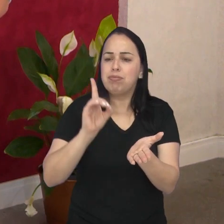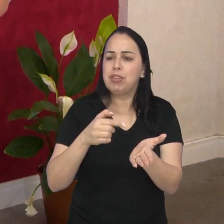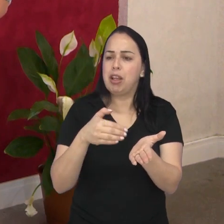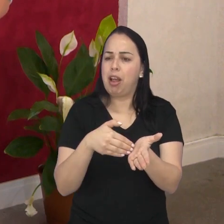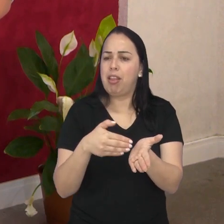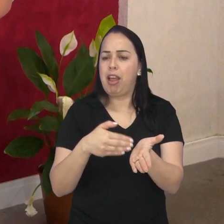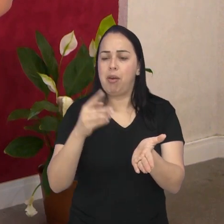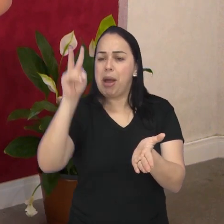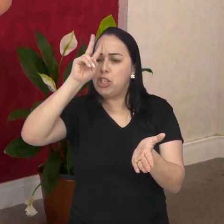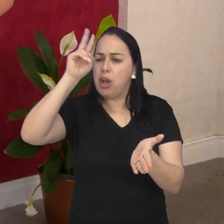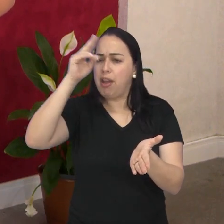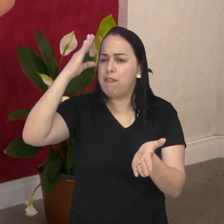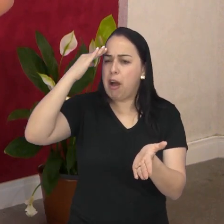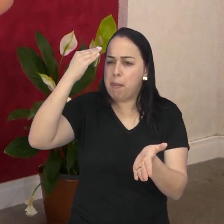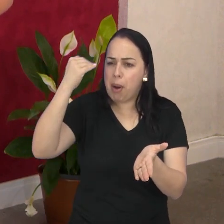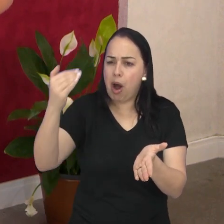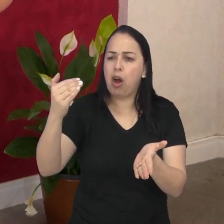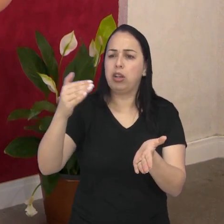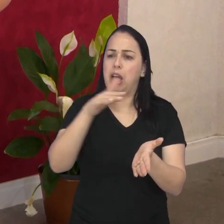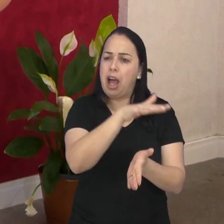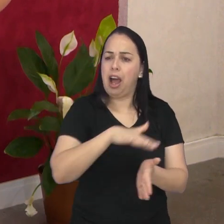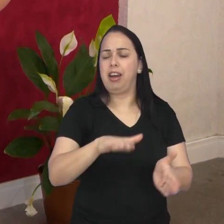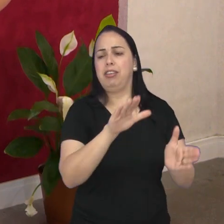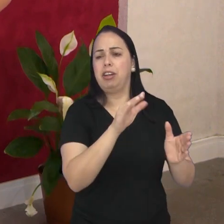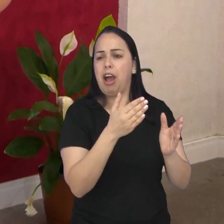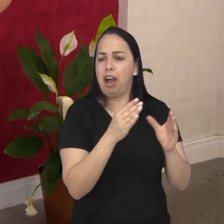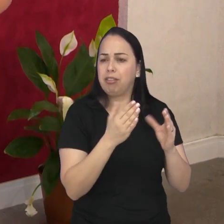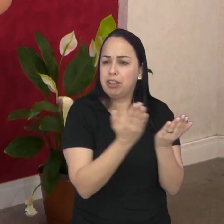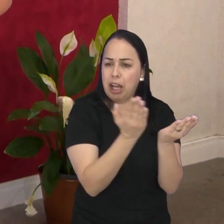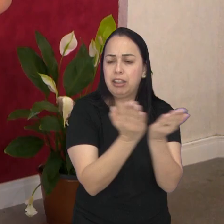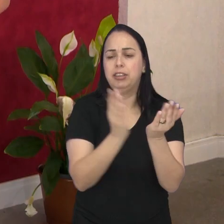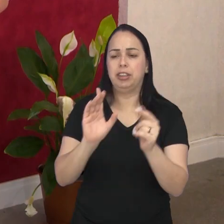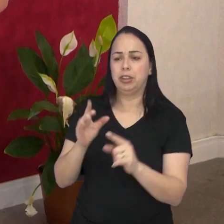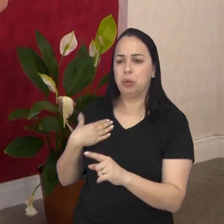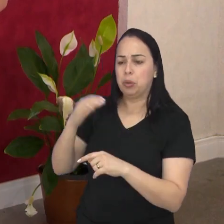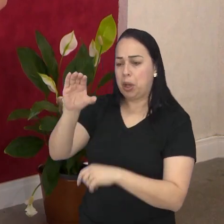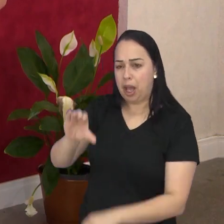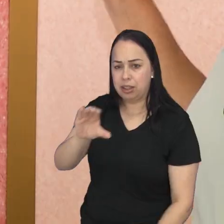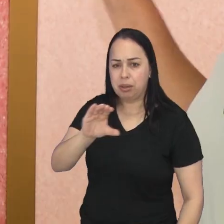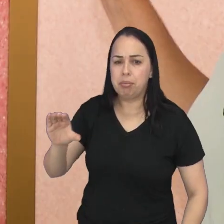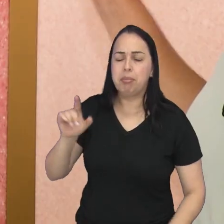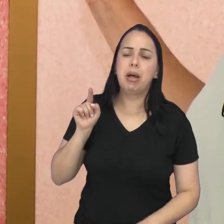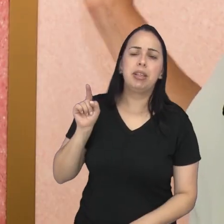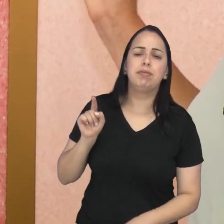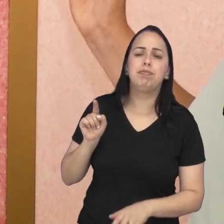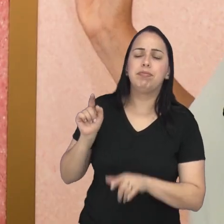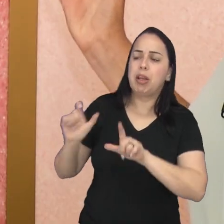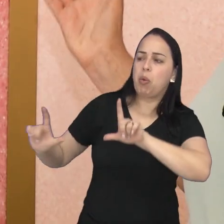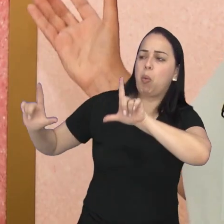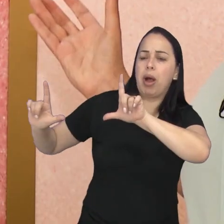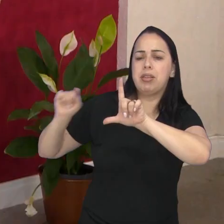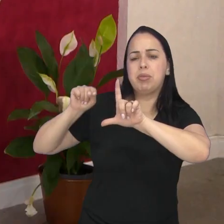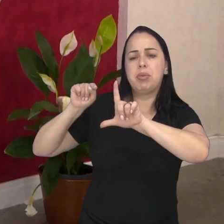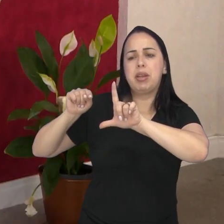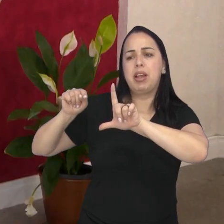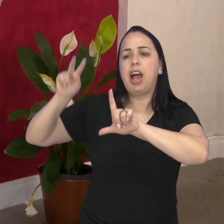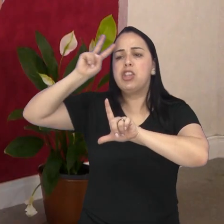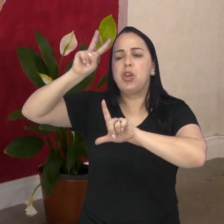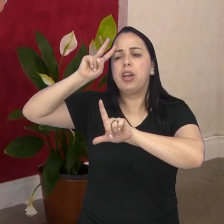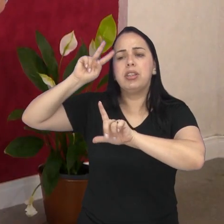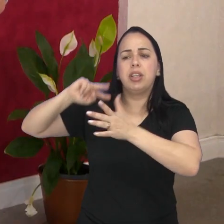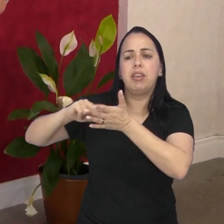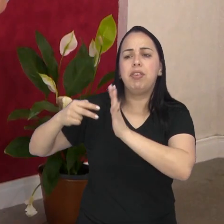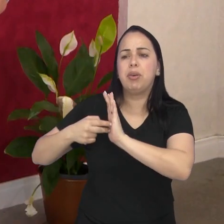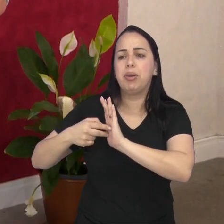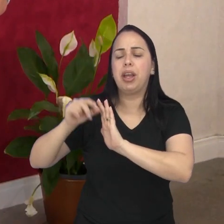muito, muito famosa, posso usar essa palavra, no meio evangélico, católico. O que isso significa em poucas palavras, Padre?